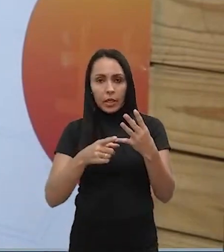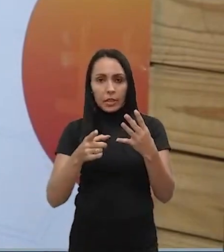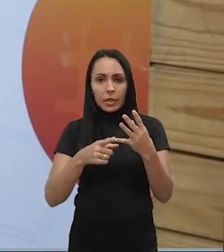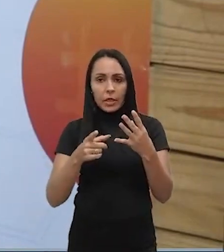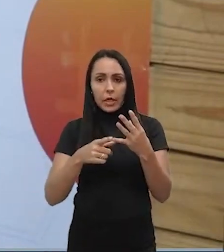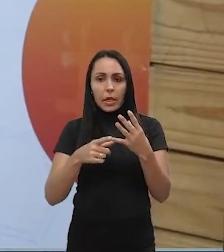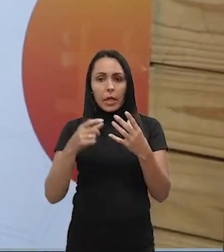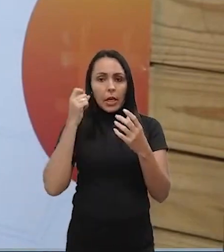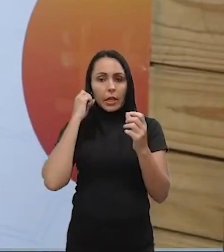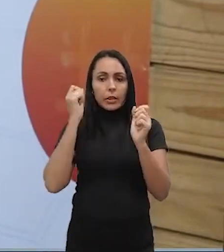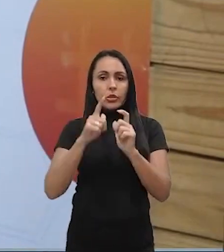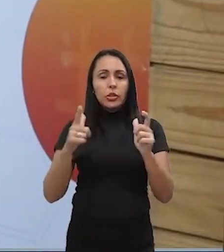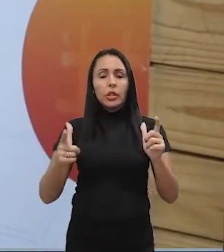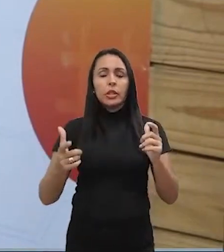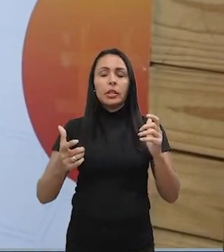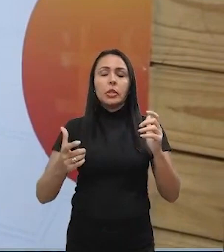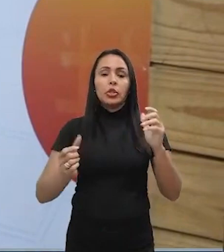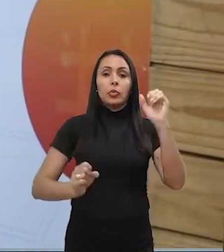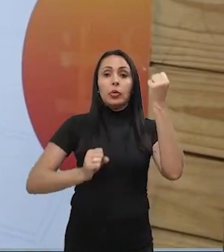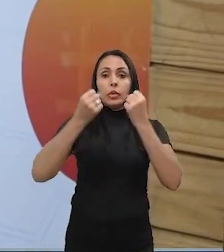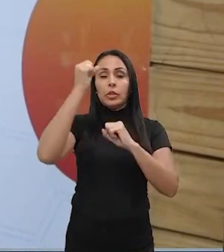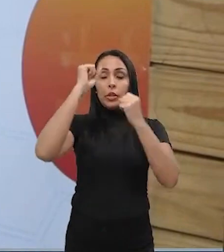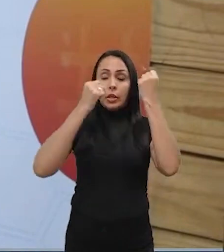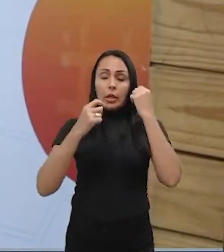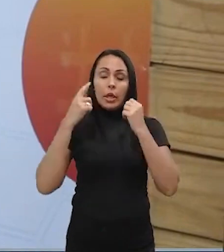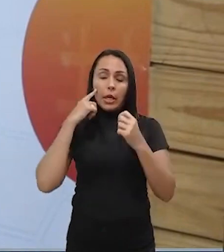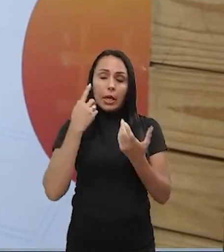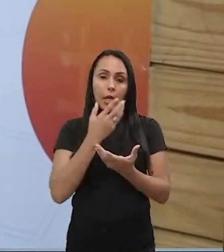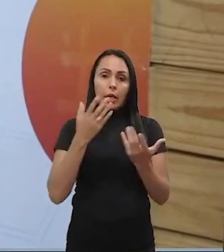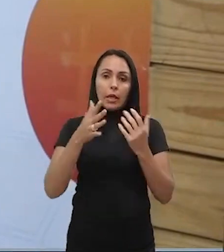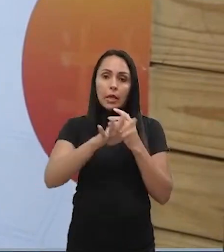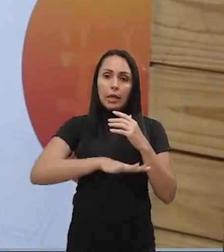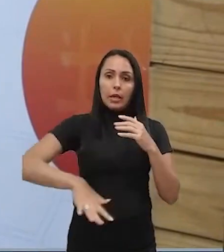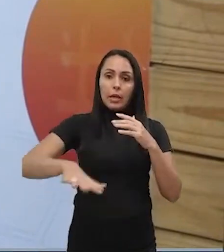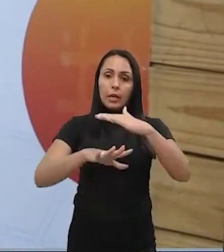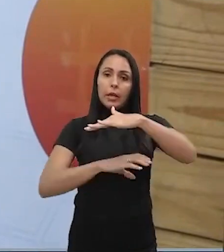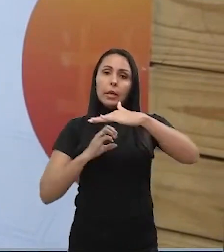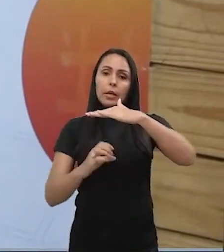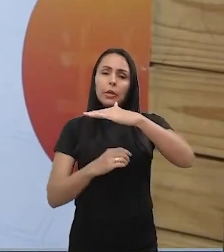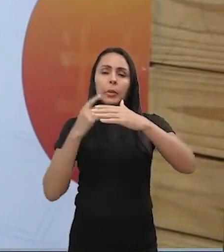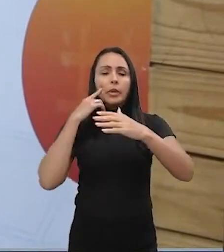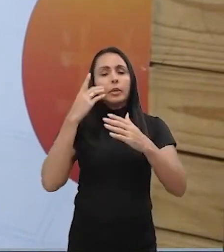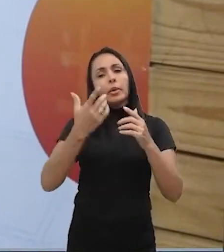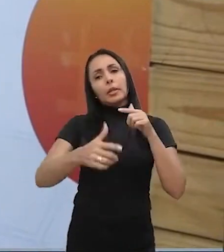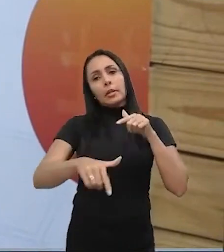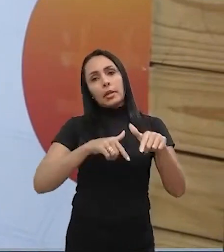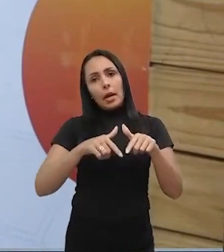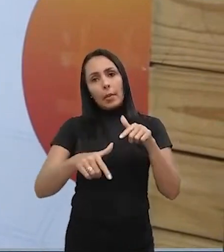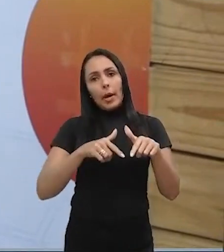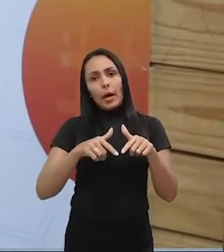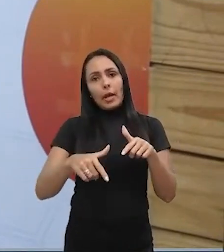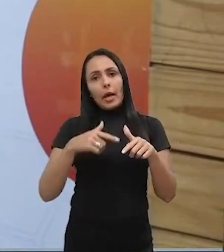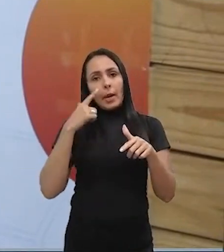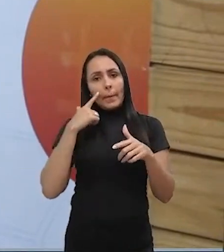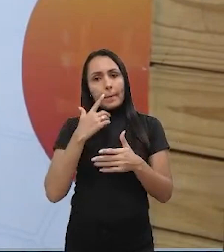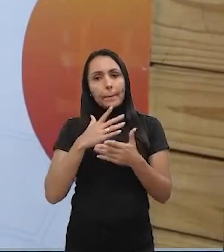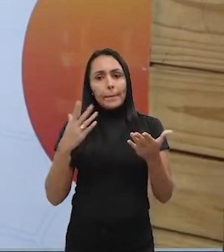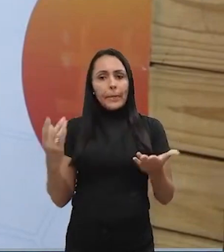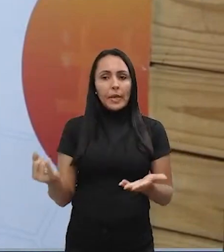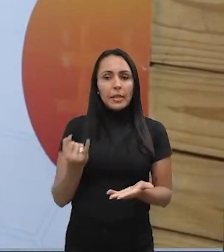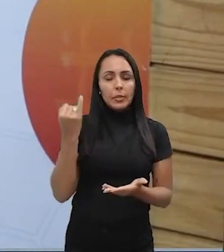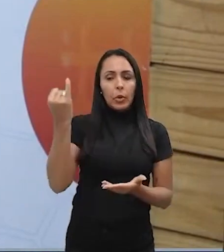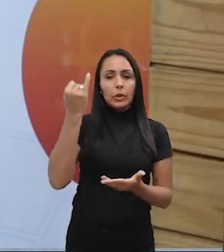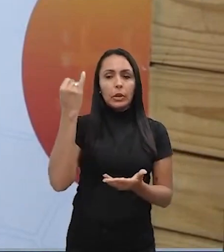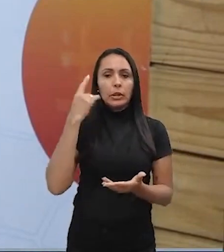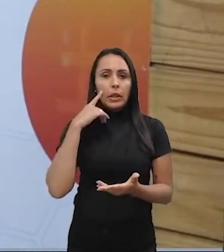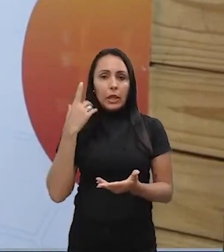de gigantismo industrial. É a fase onde as indústrias passam a trabalhar de uma forma mais contundente, só que